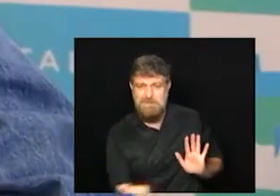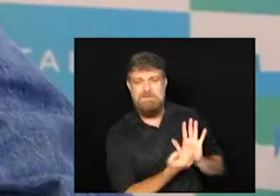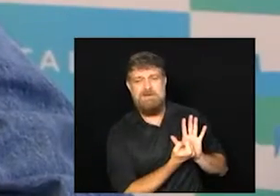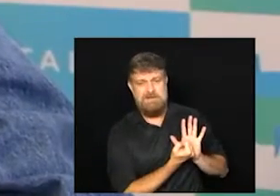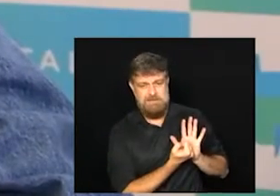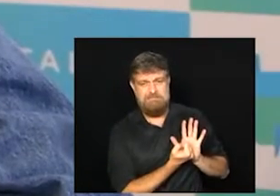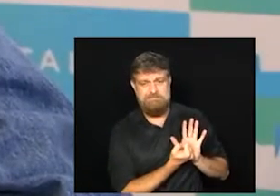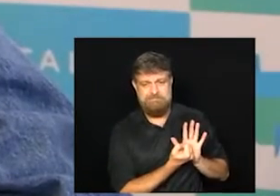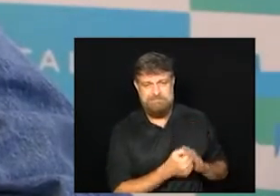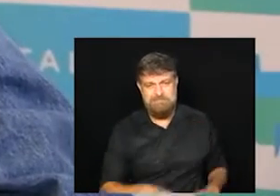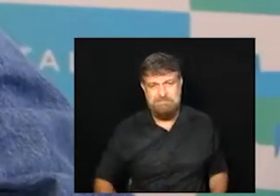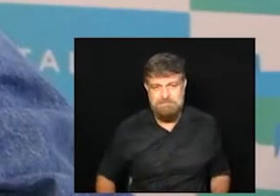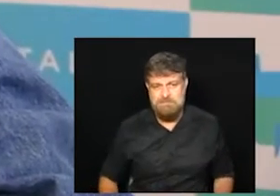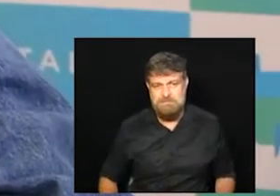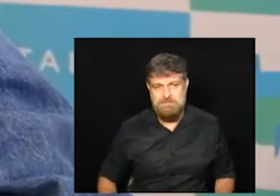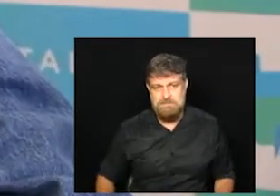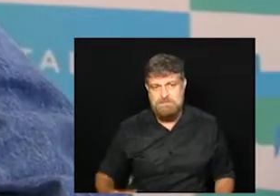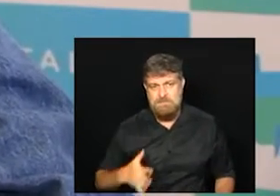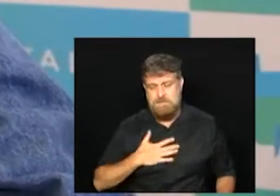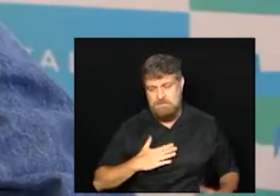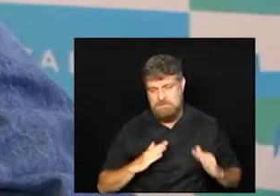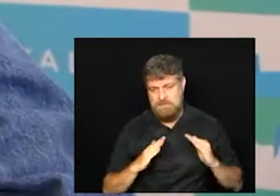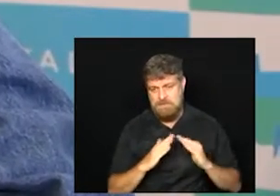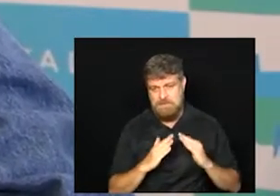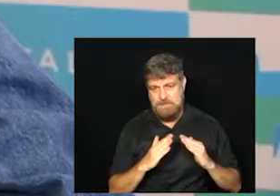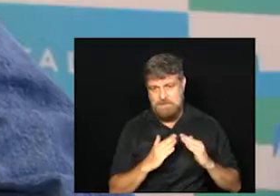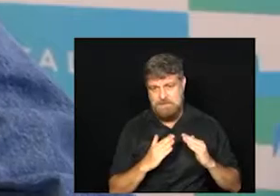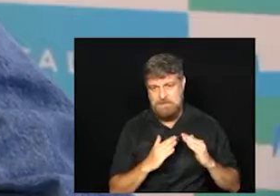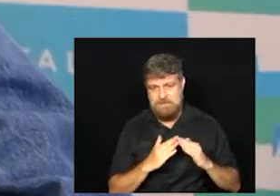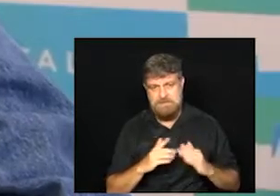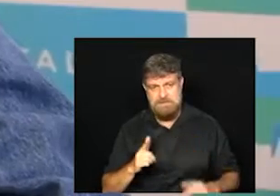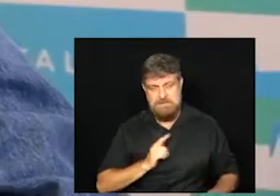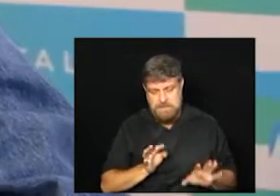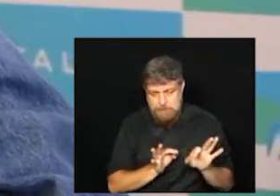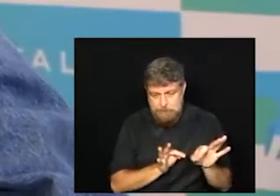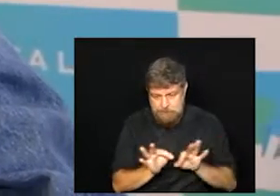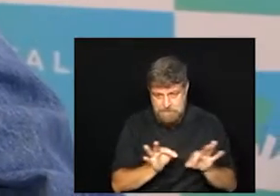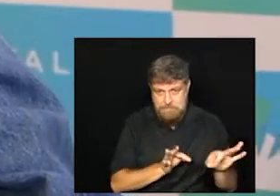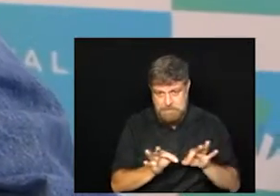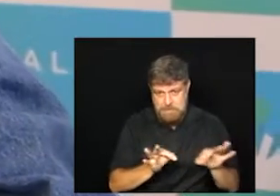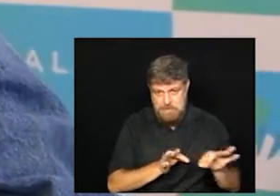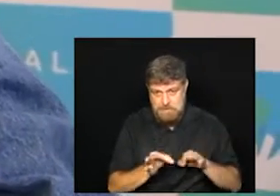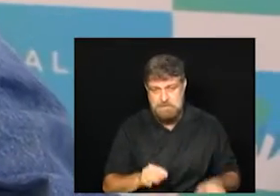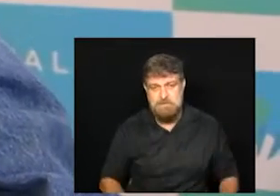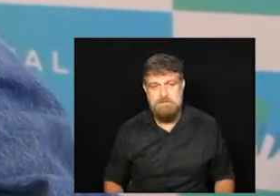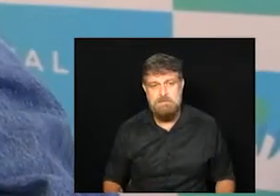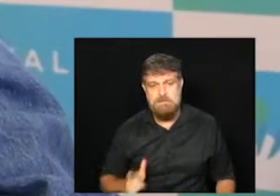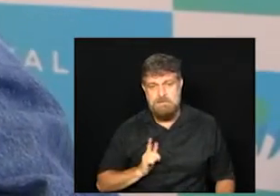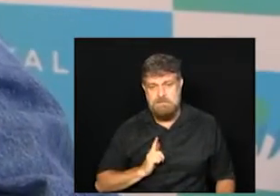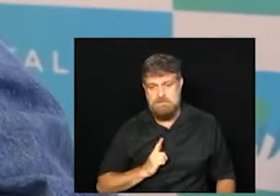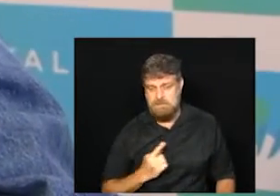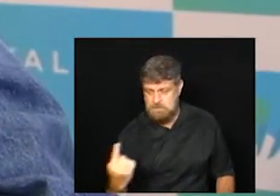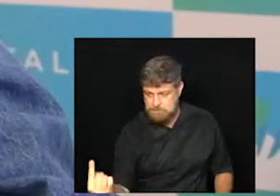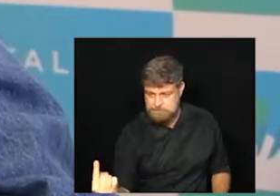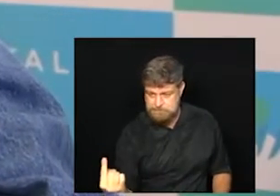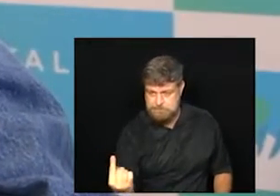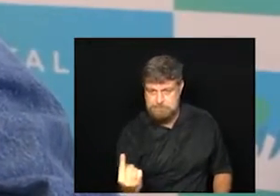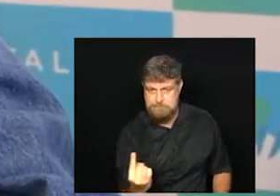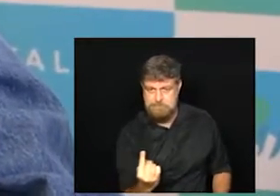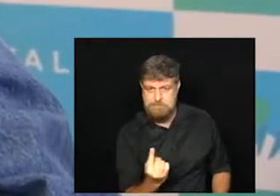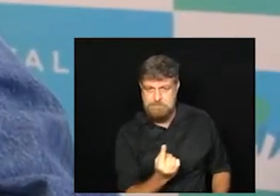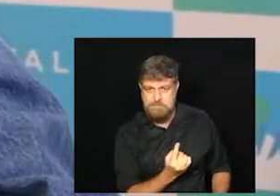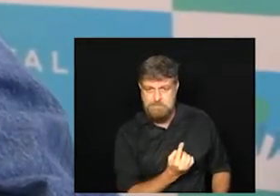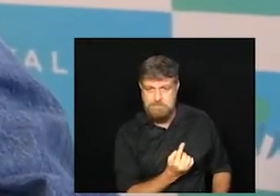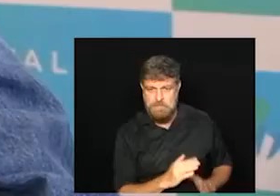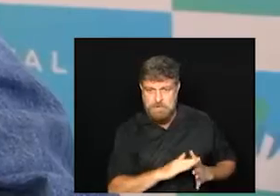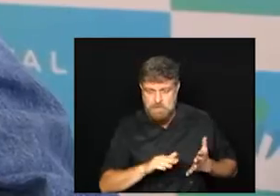minha vida, né? Então a minha casa, ela está toda preparada para recebê-lo, né? Tudo